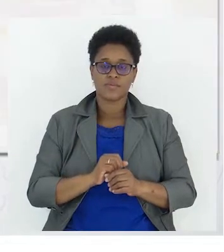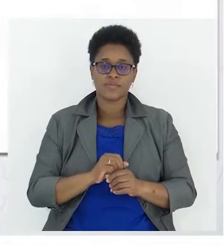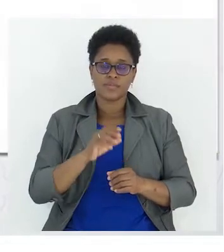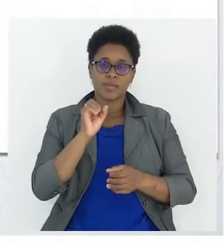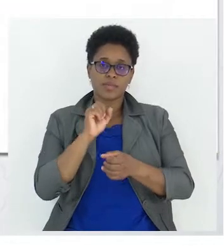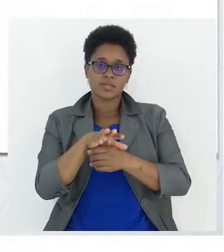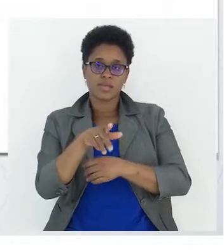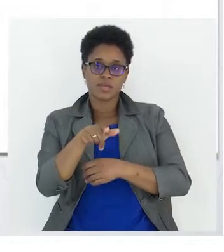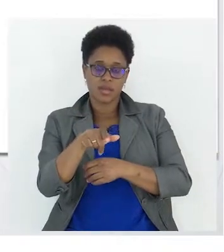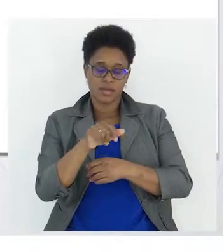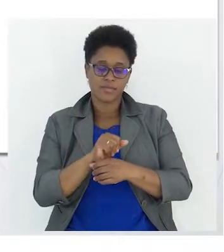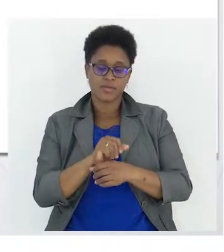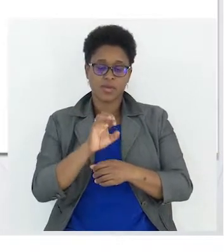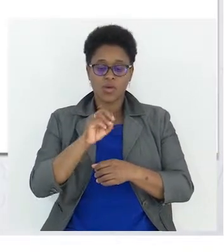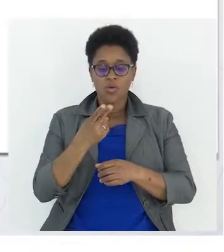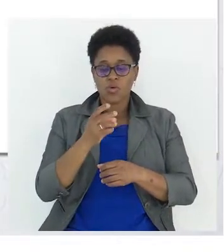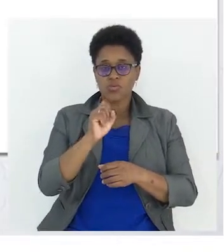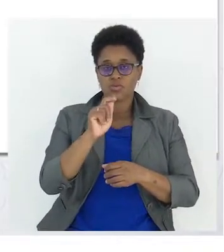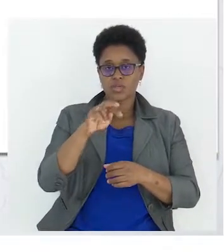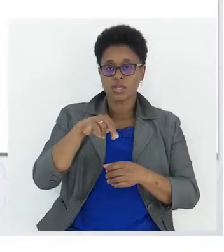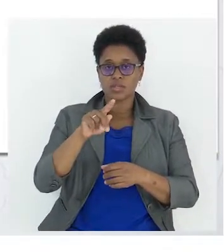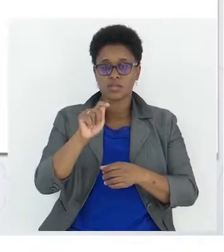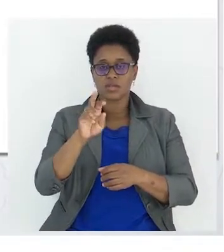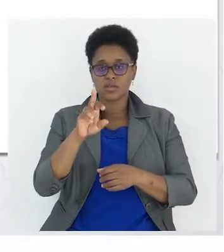da mensagem que está aqui ou então o género do texto.